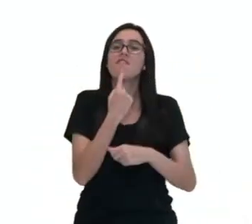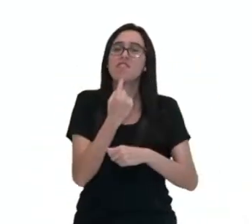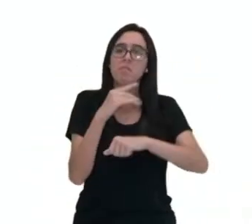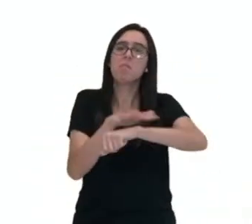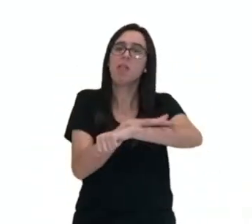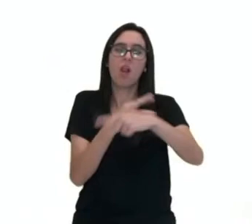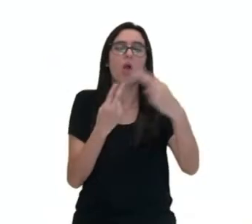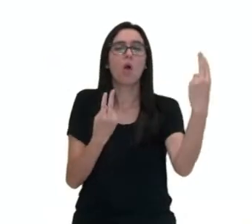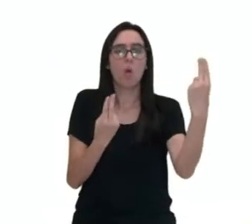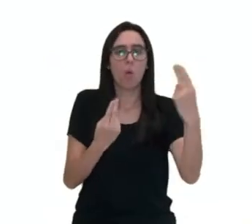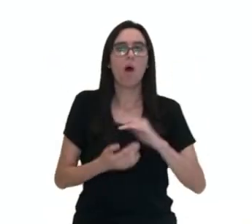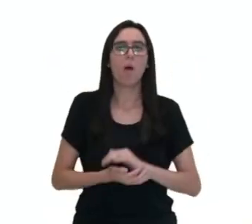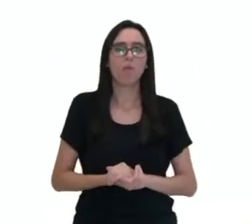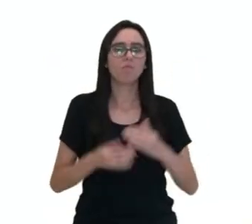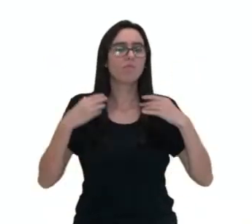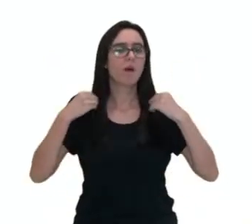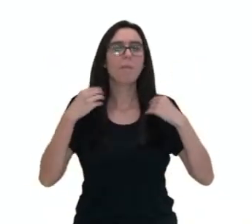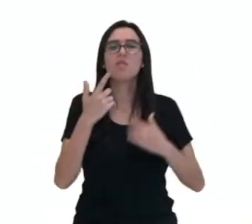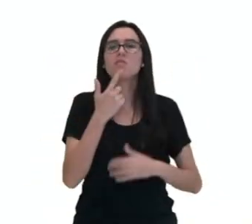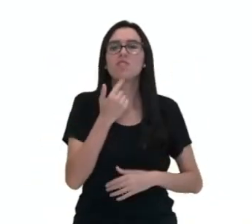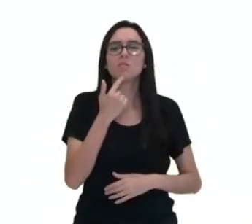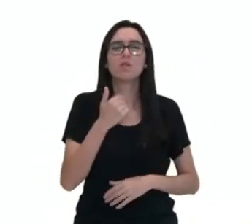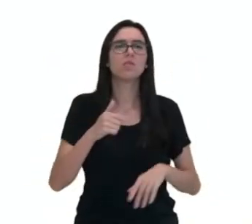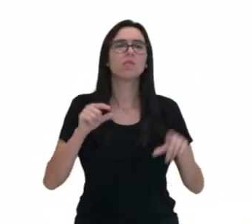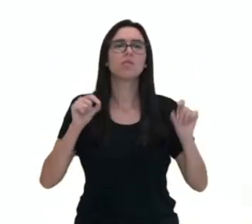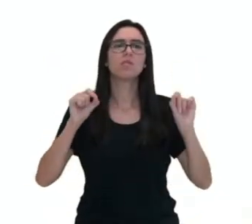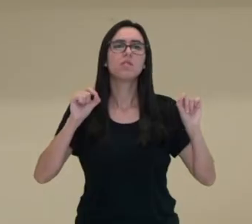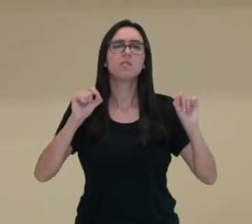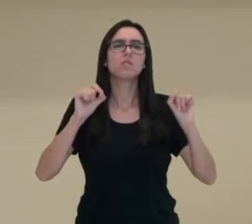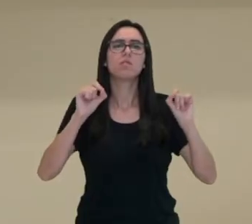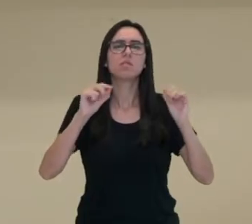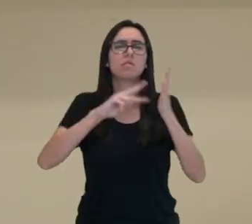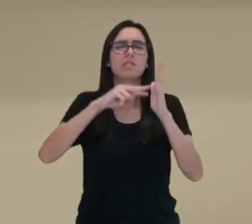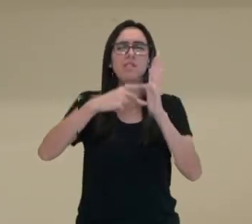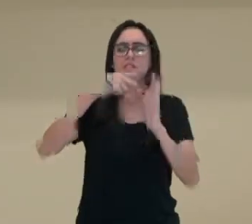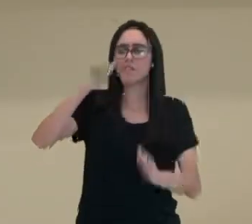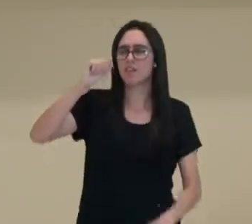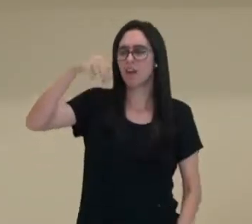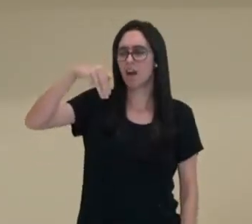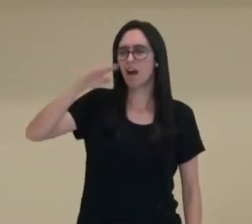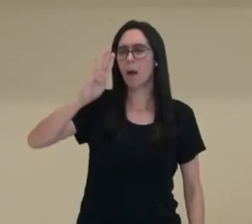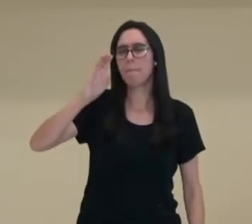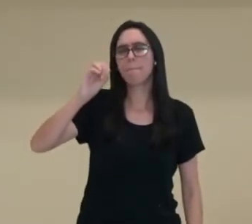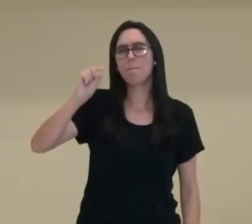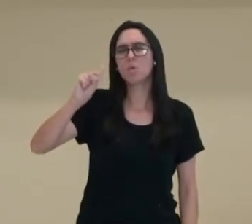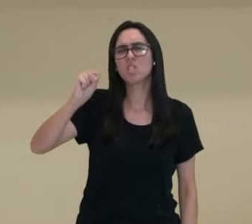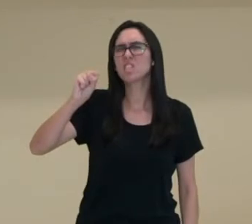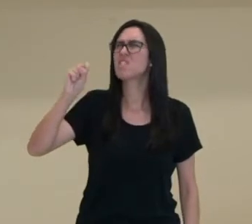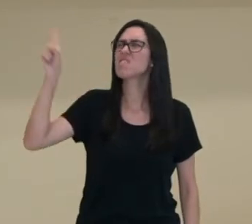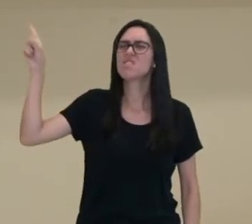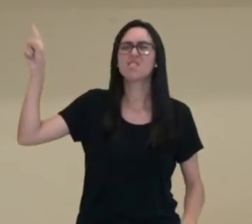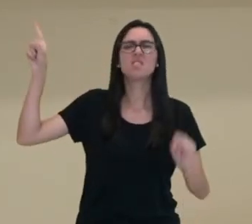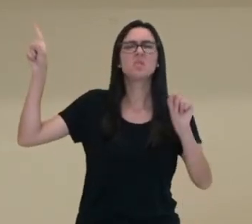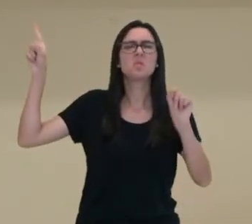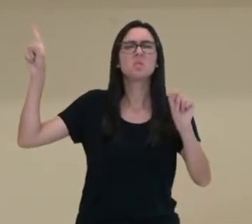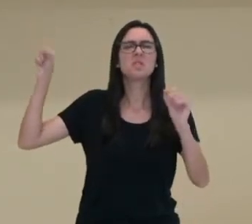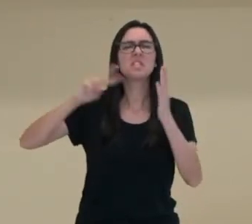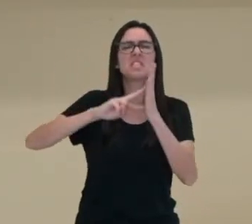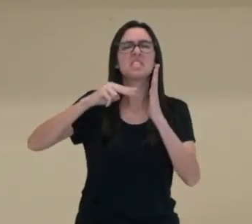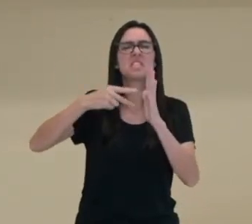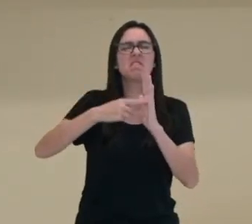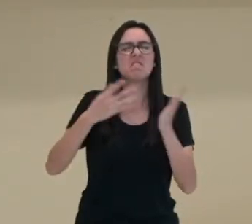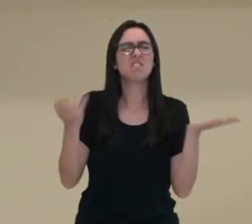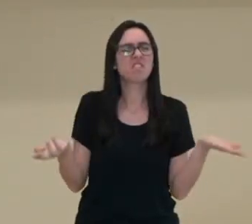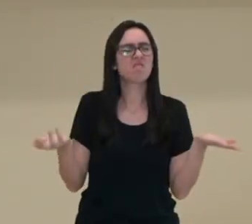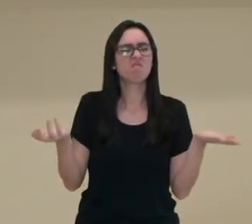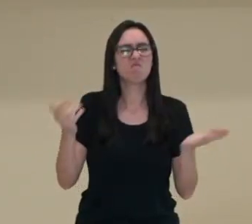comprometidos. Qual o sentido produzido pela expressão ambos? E aí, vocês têm um palpite? O que